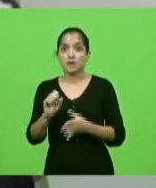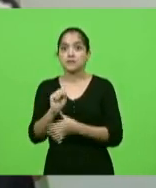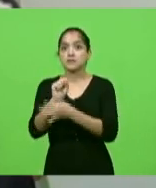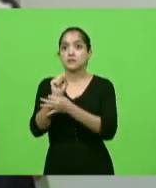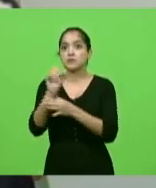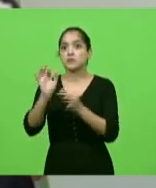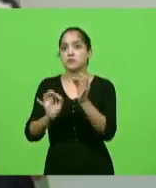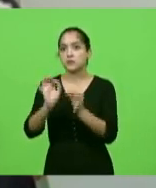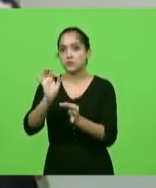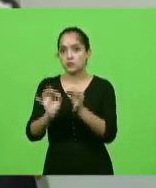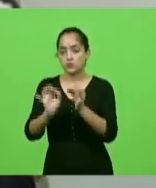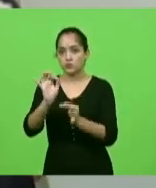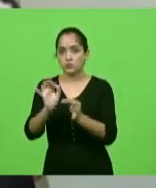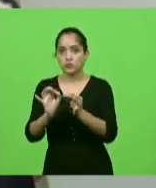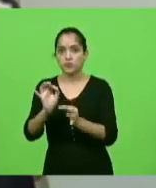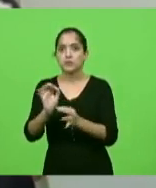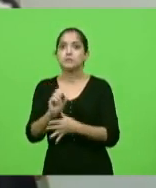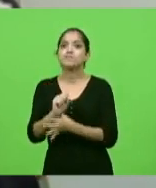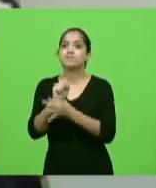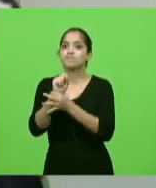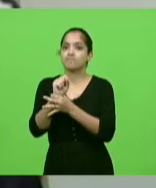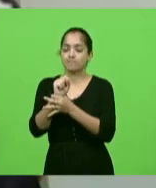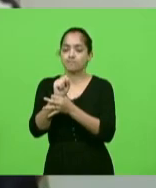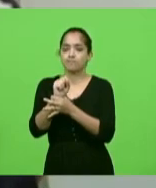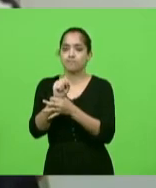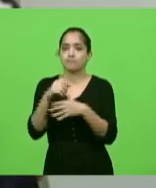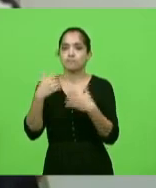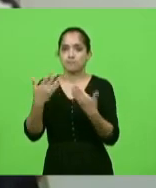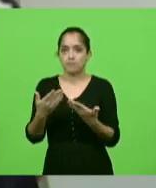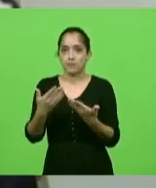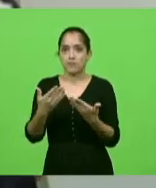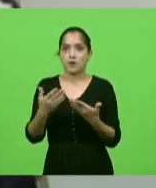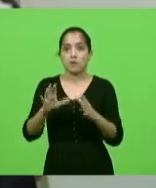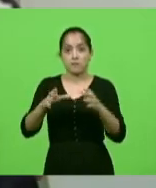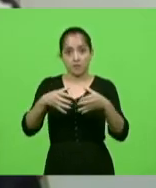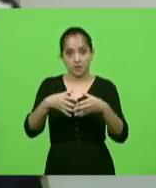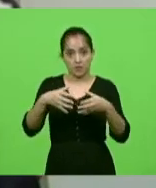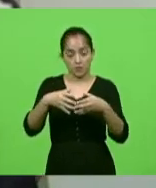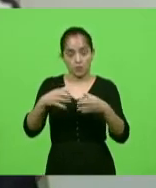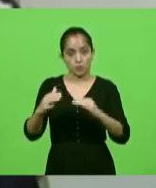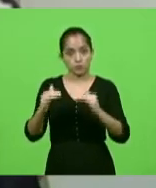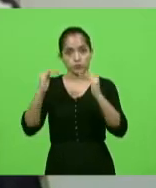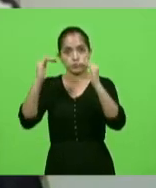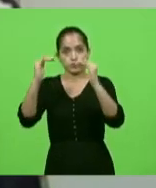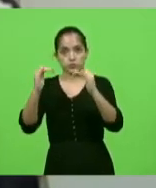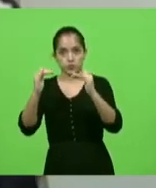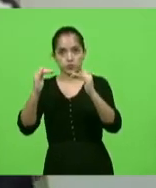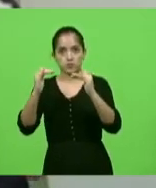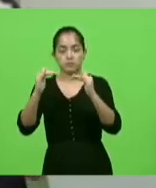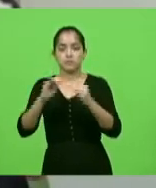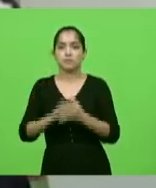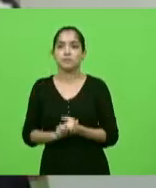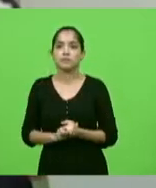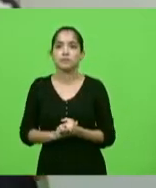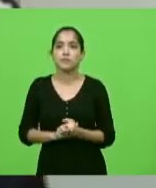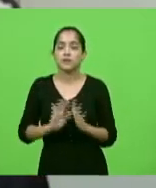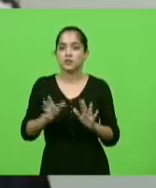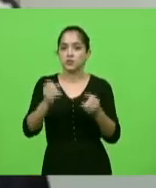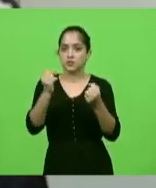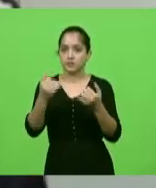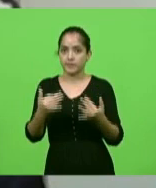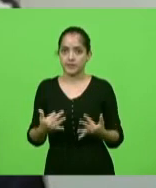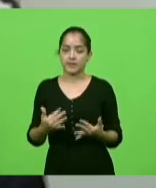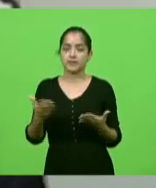jurídica reforça a sua reiteração pela corte presente na DF já